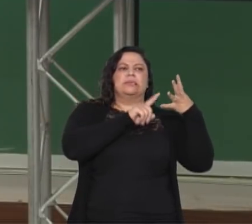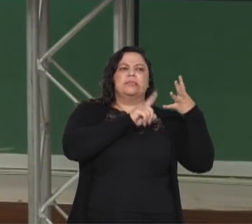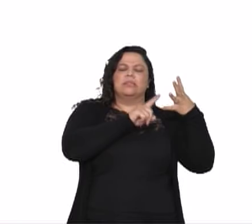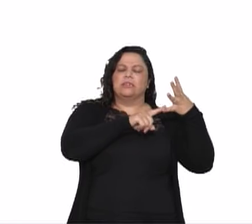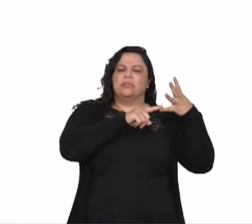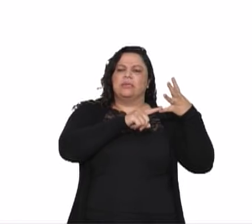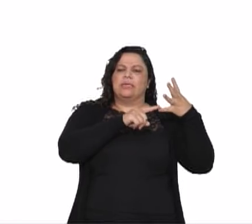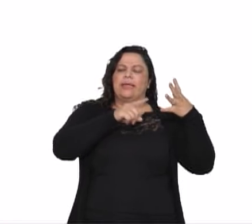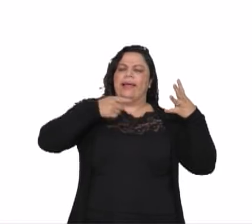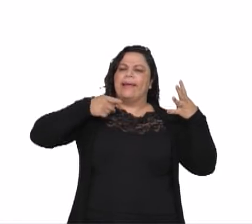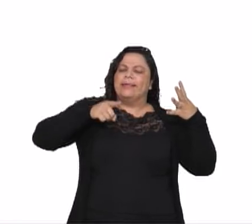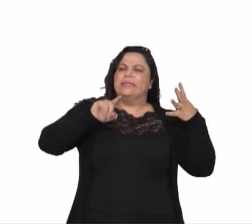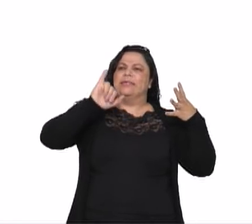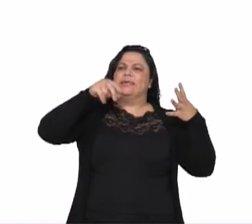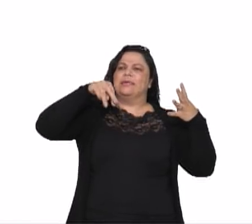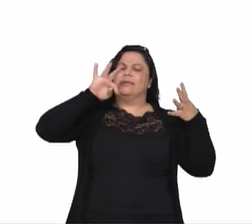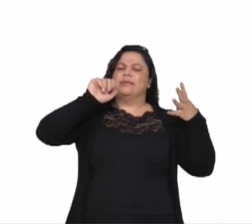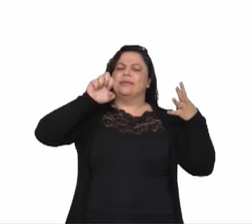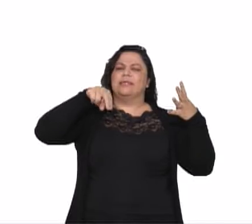pensarem.